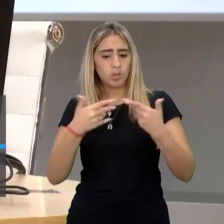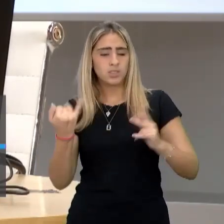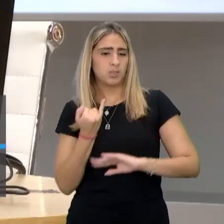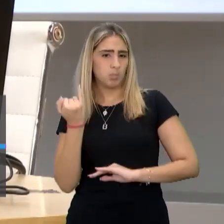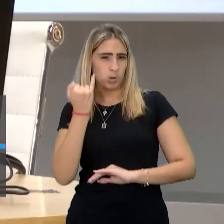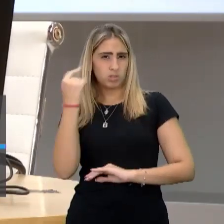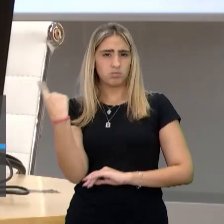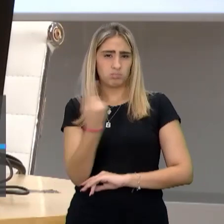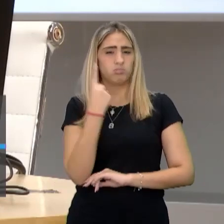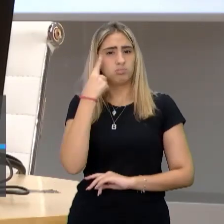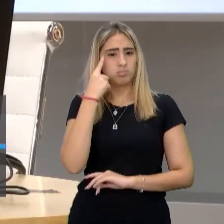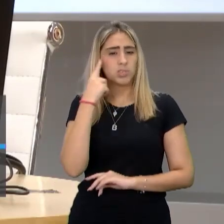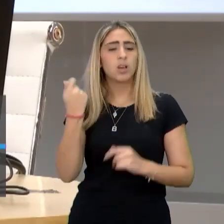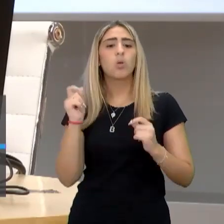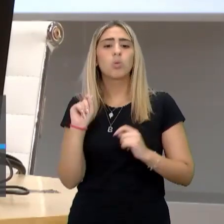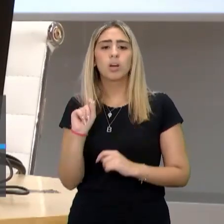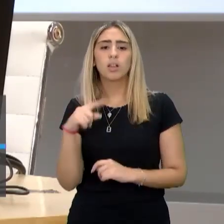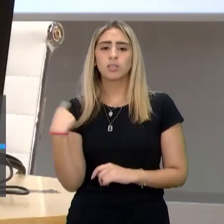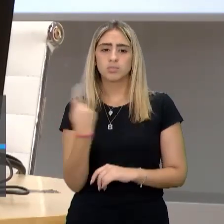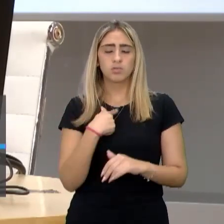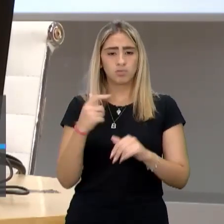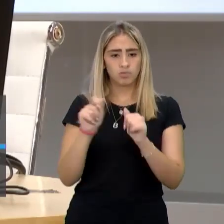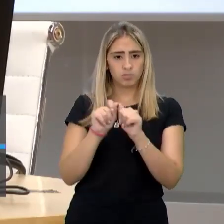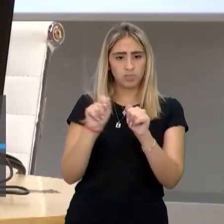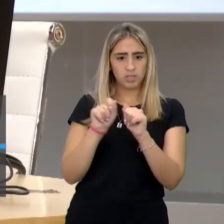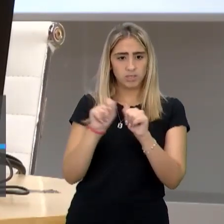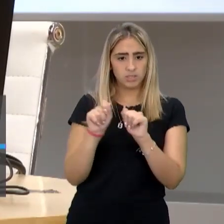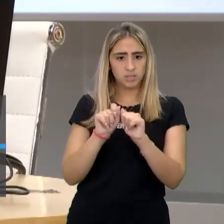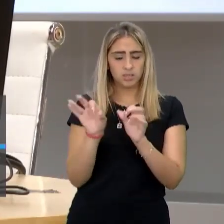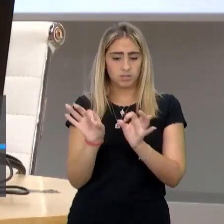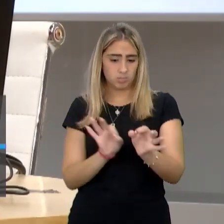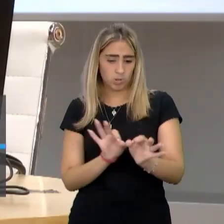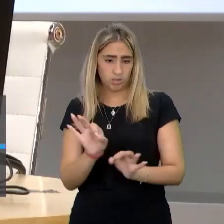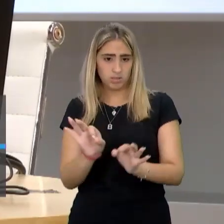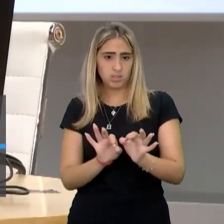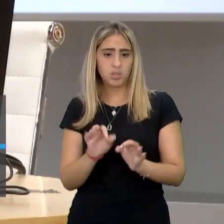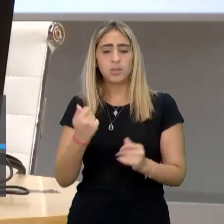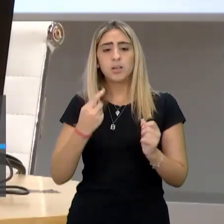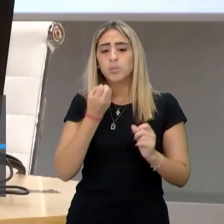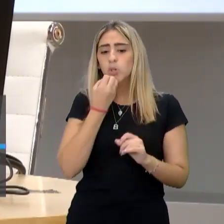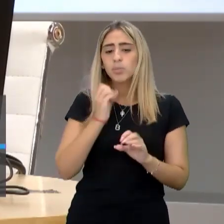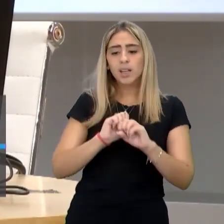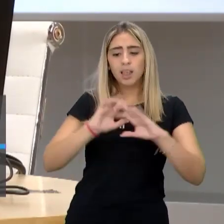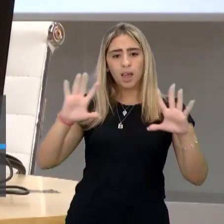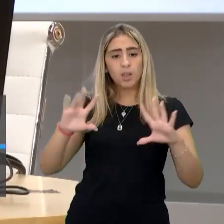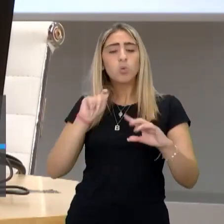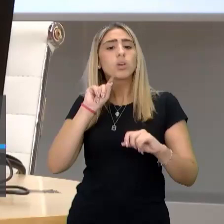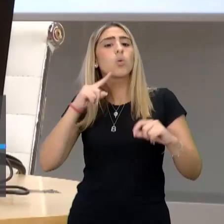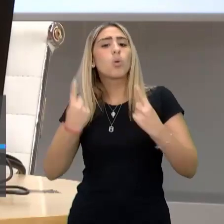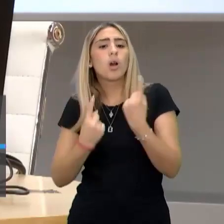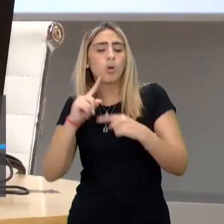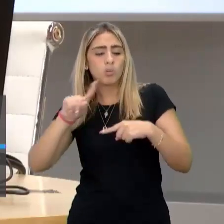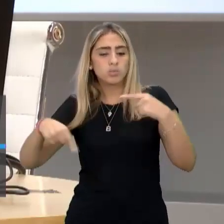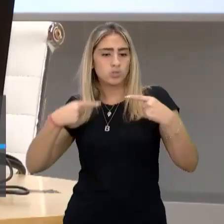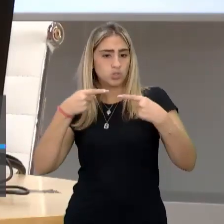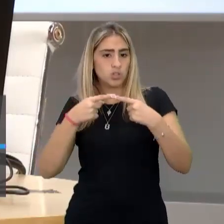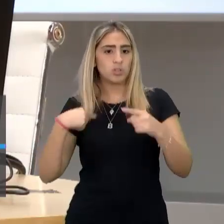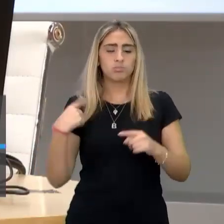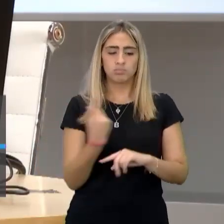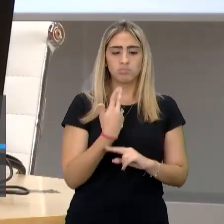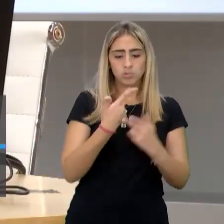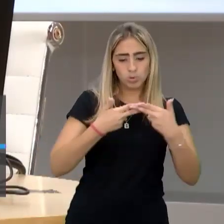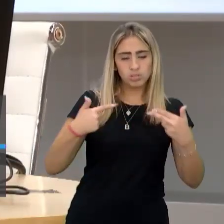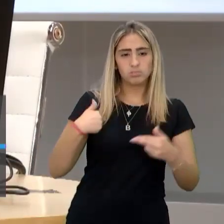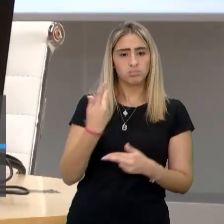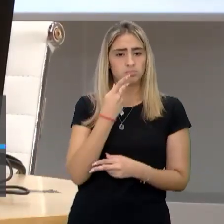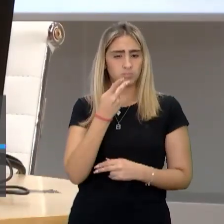tem que pensar é que quando a gente está fazendo os alinhamentos, tem que estar muito claro qual é o objetivo, né, das coisas que a gente está definindo